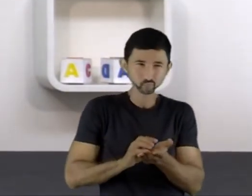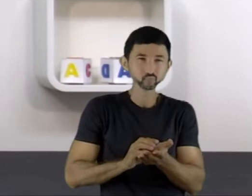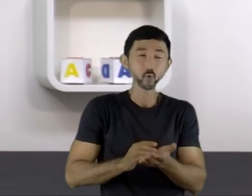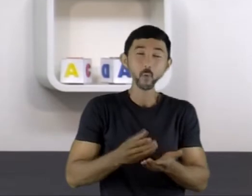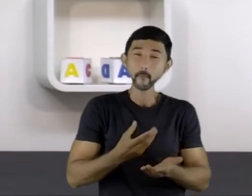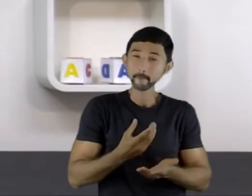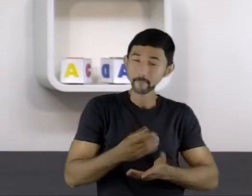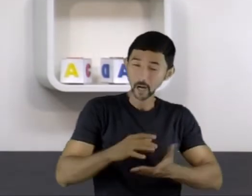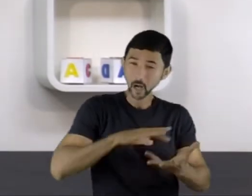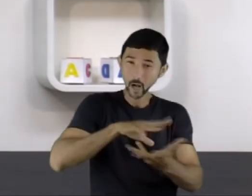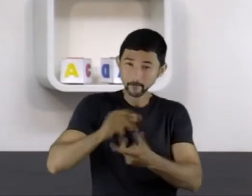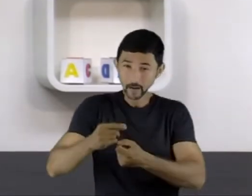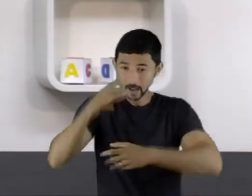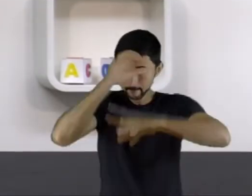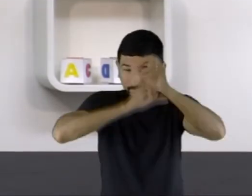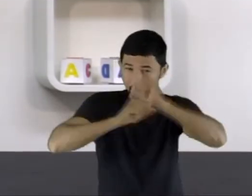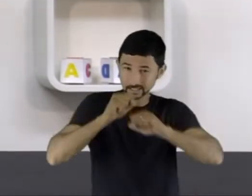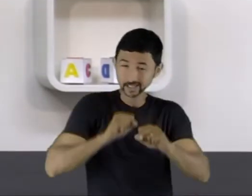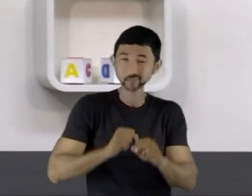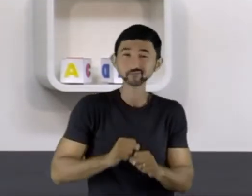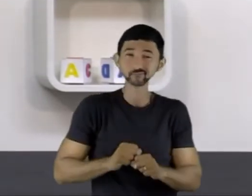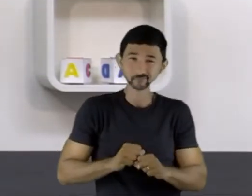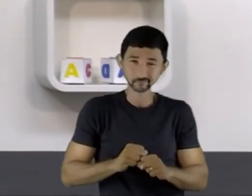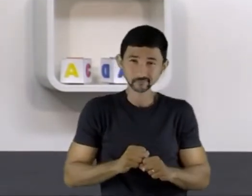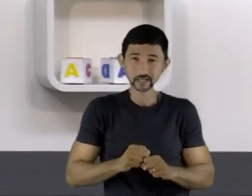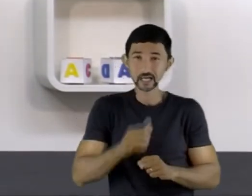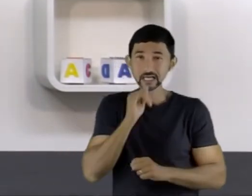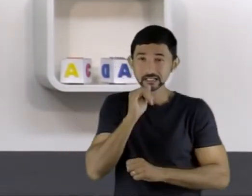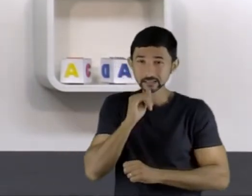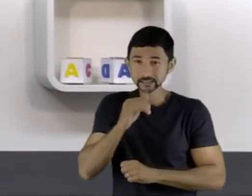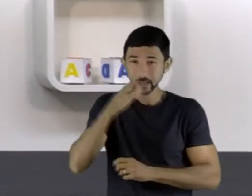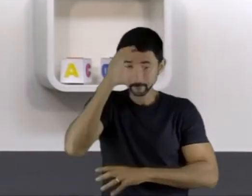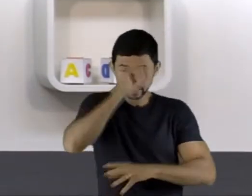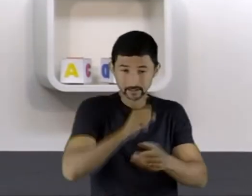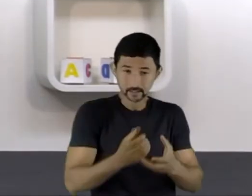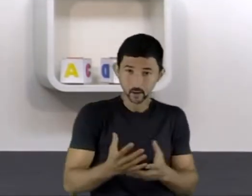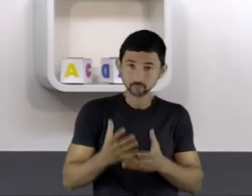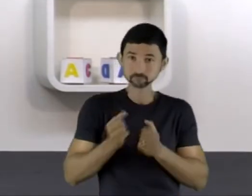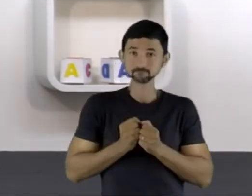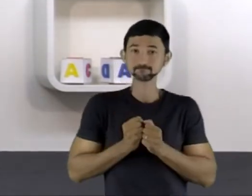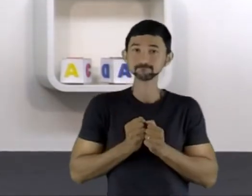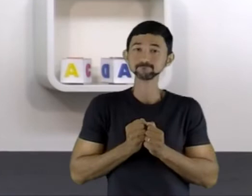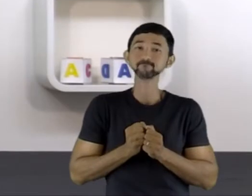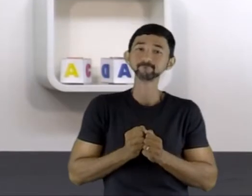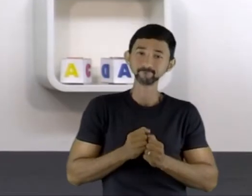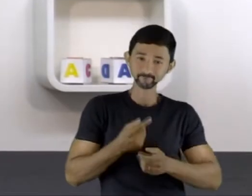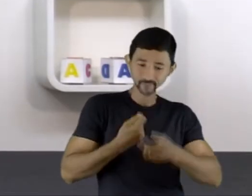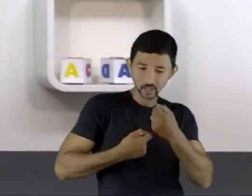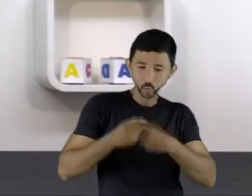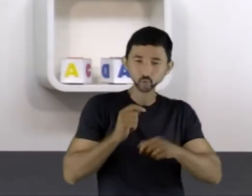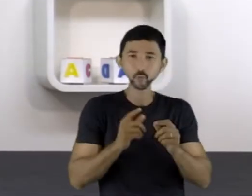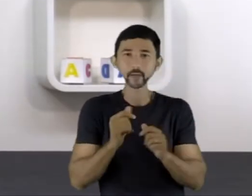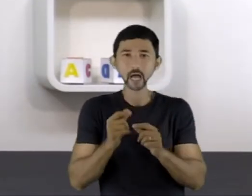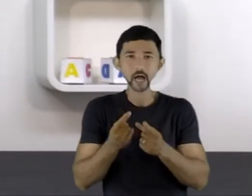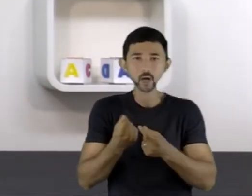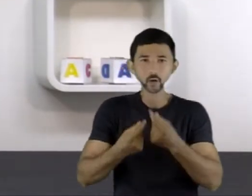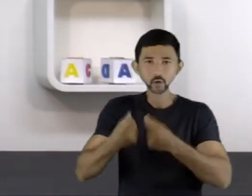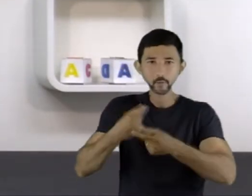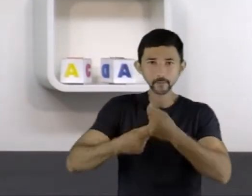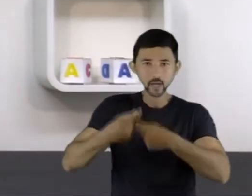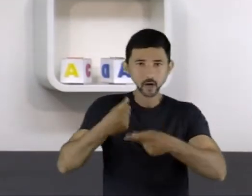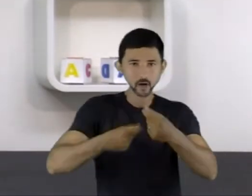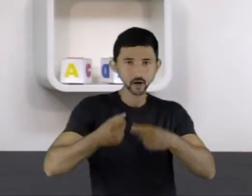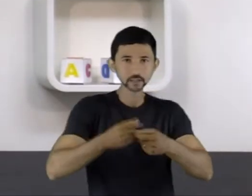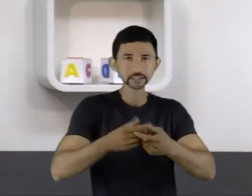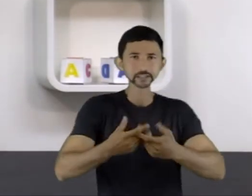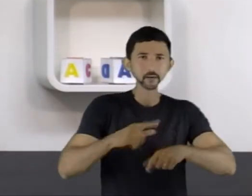mundo capitalista aprendeu muito depois dessa crise, aprendeu a conter, a segurar a economia, né? Porque no momento que a crise